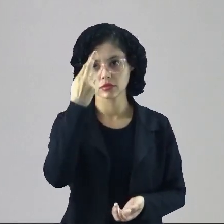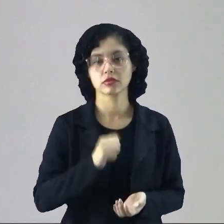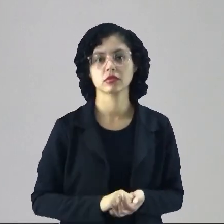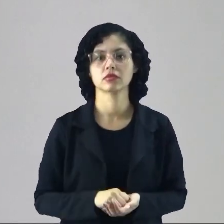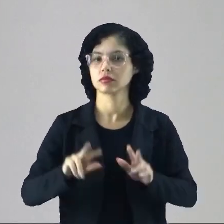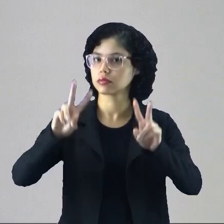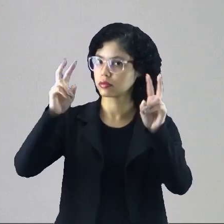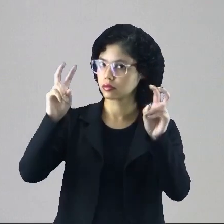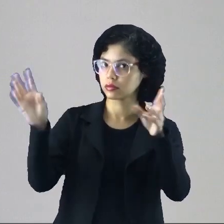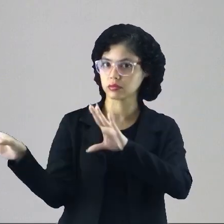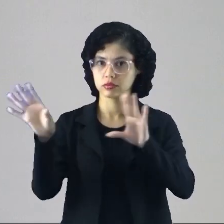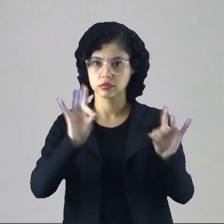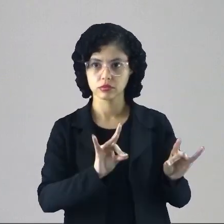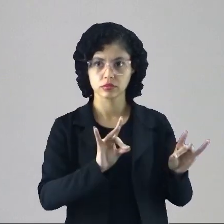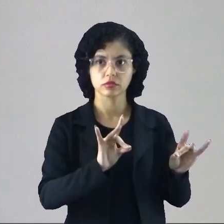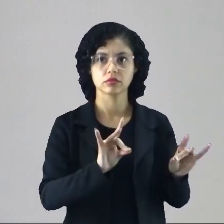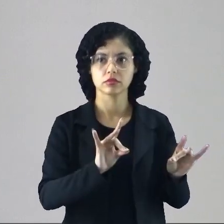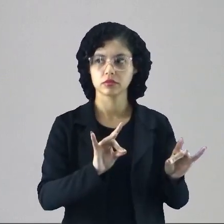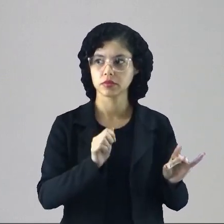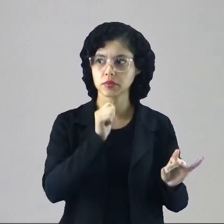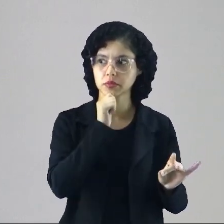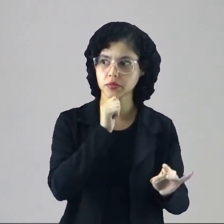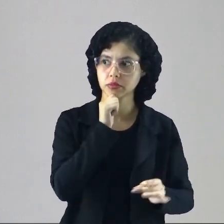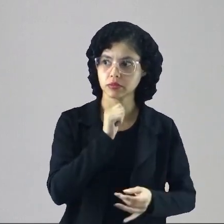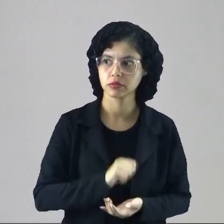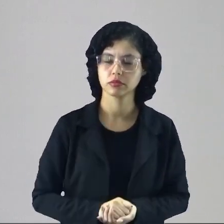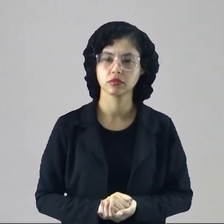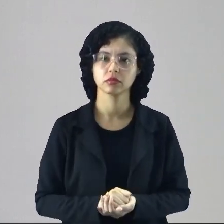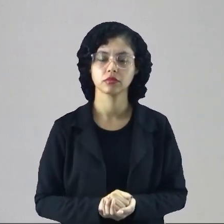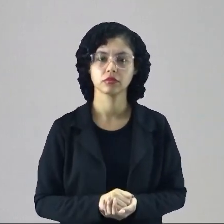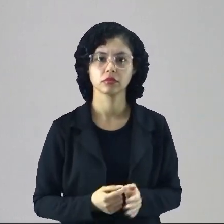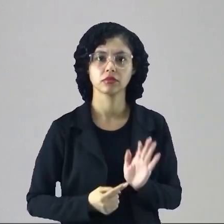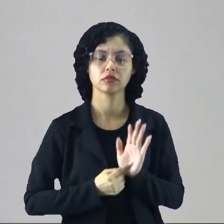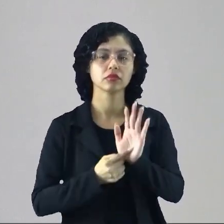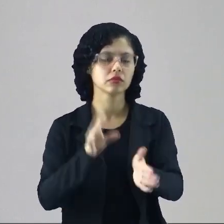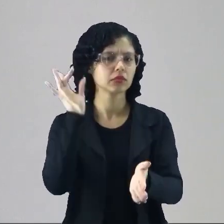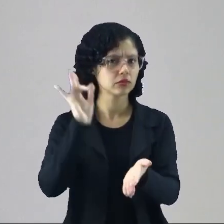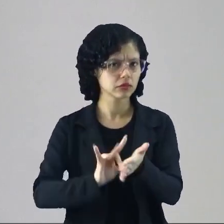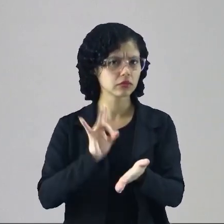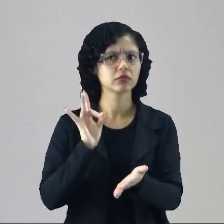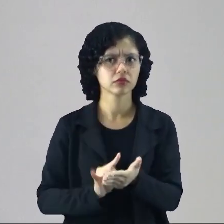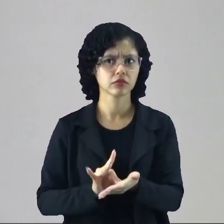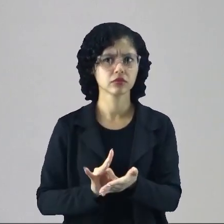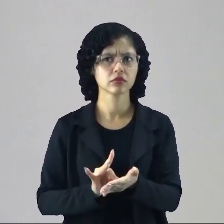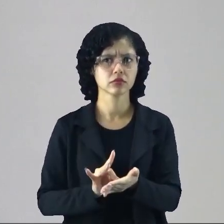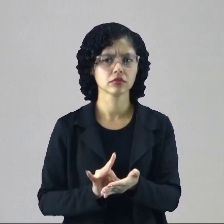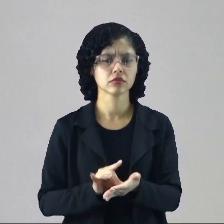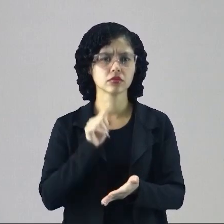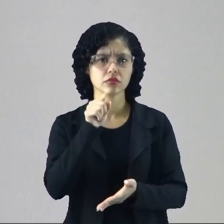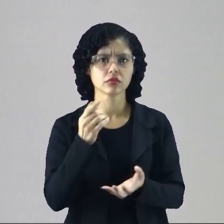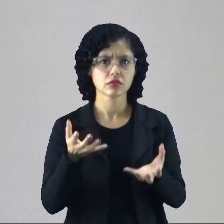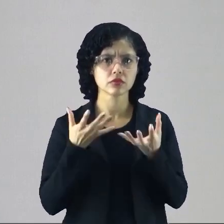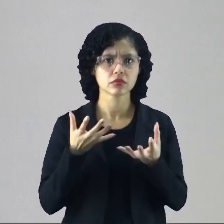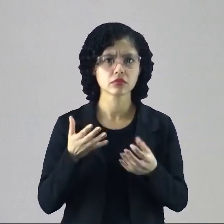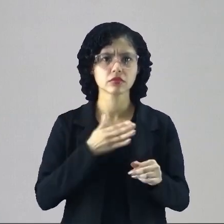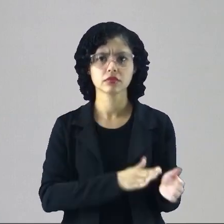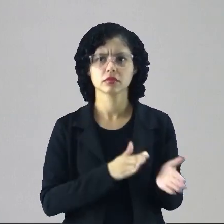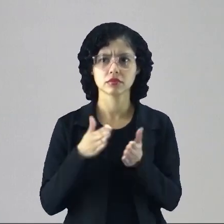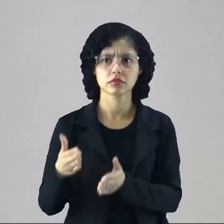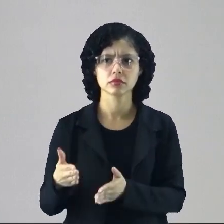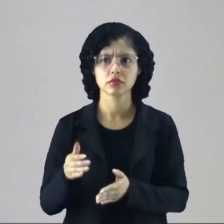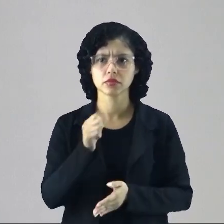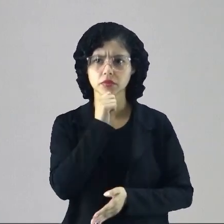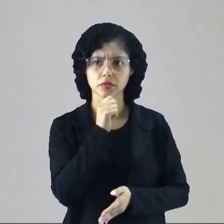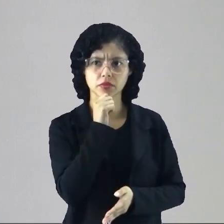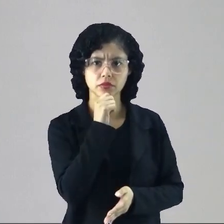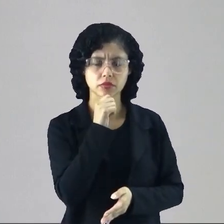você tá trazendo tá apresentando É de fato real é o que você quer passar então você